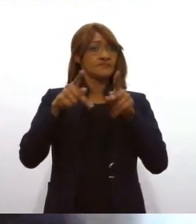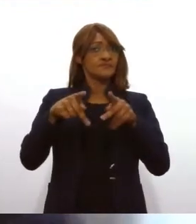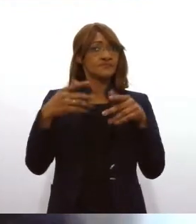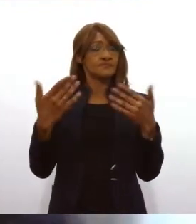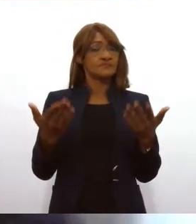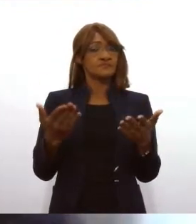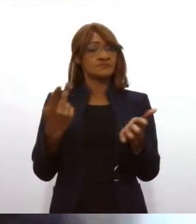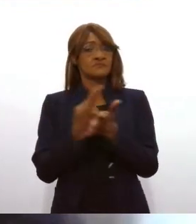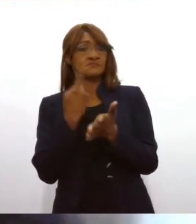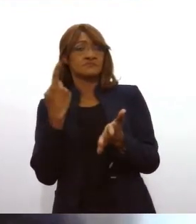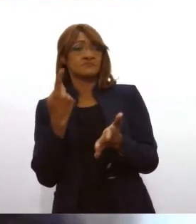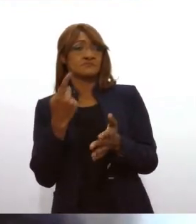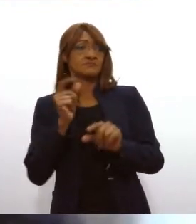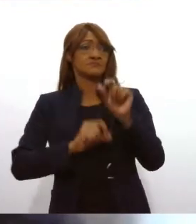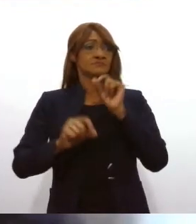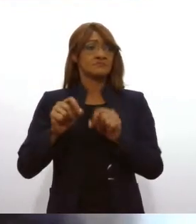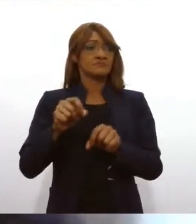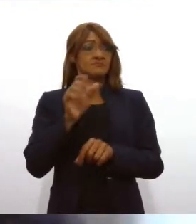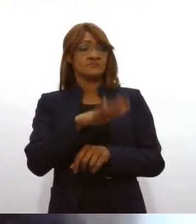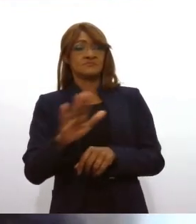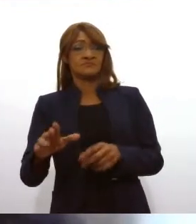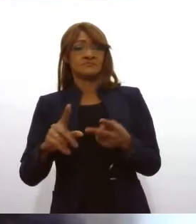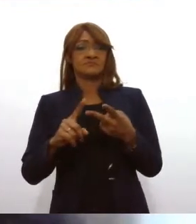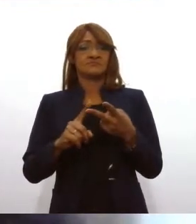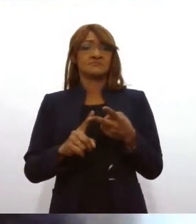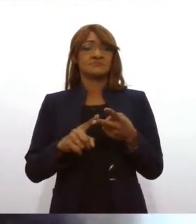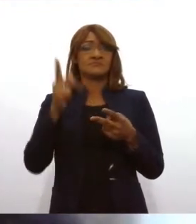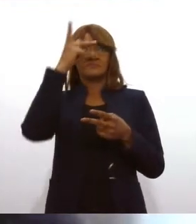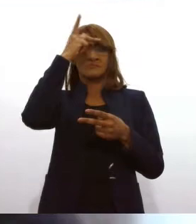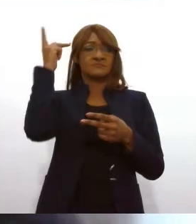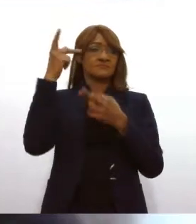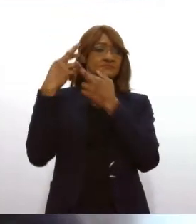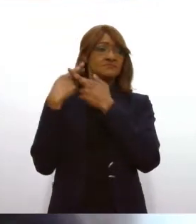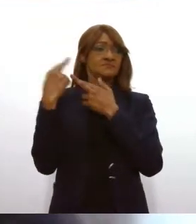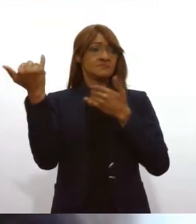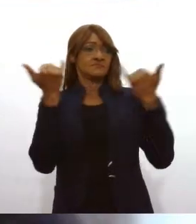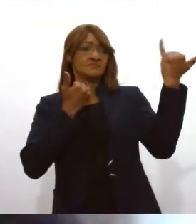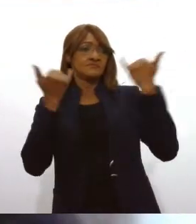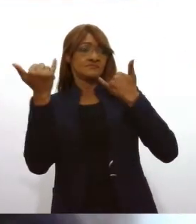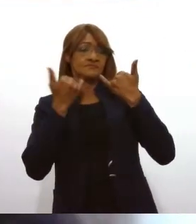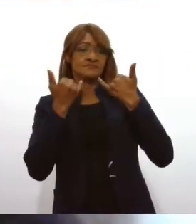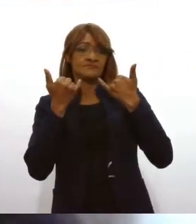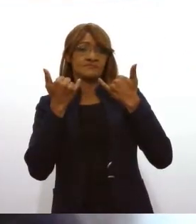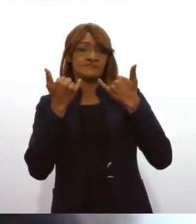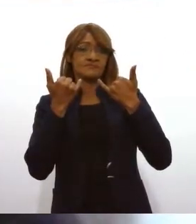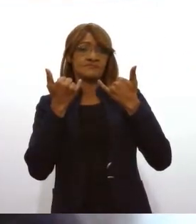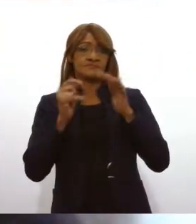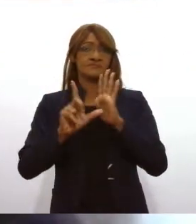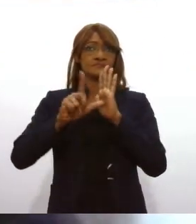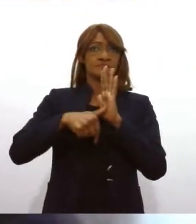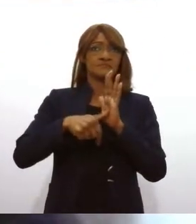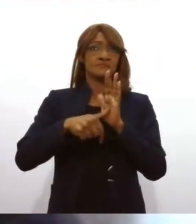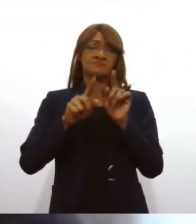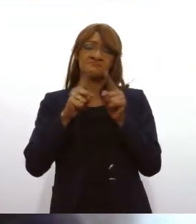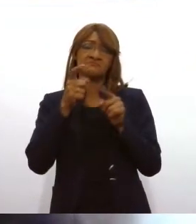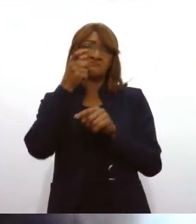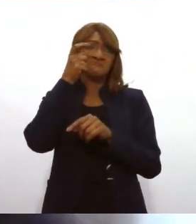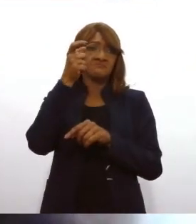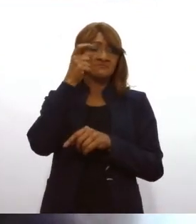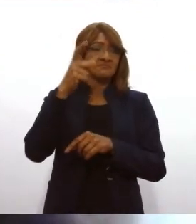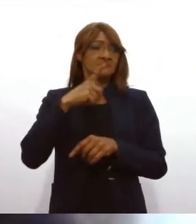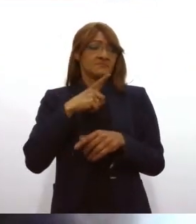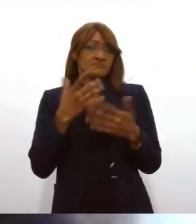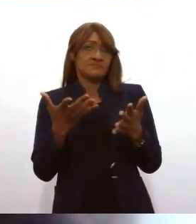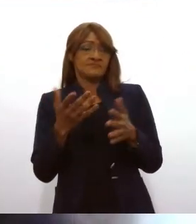até porque vem aí mês das crianças, a pessoa que está produzindo me informou que, mesmo com o atraso, ainda tem interesse e está tentando